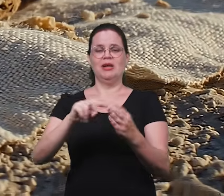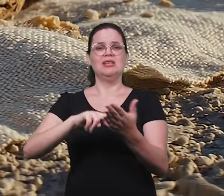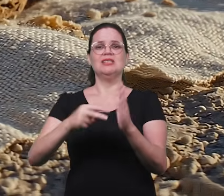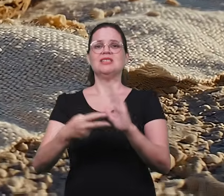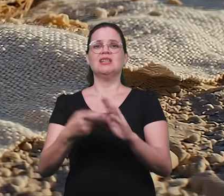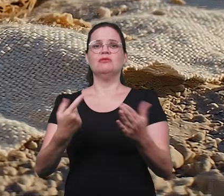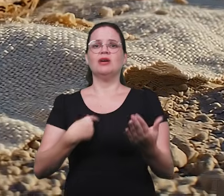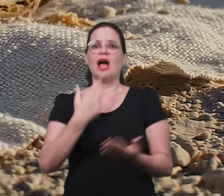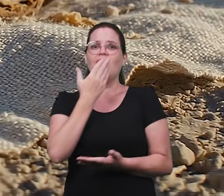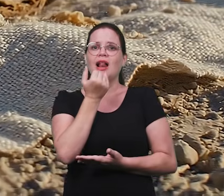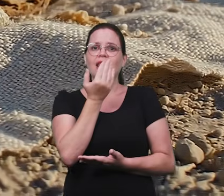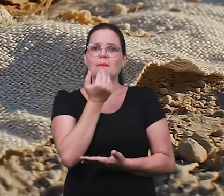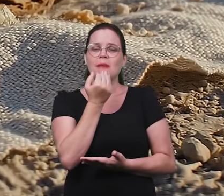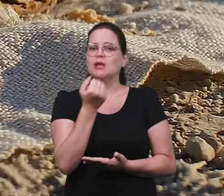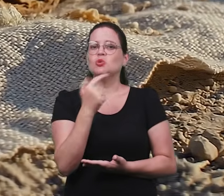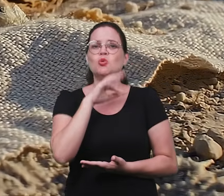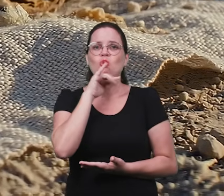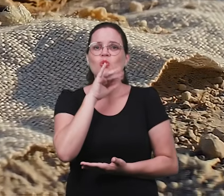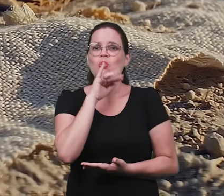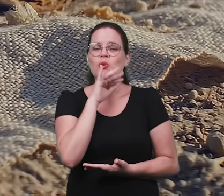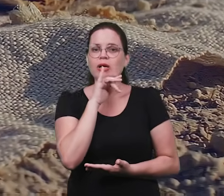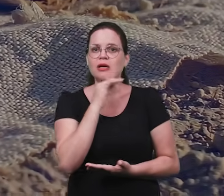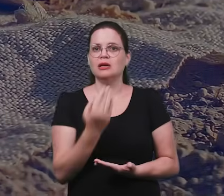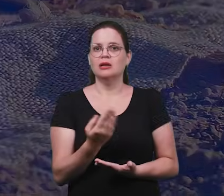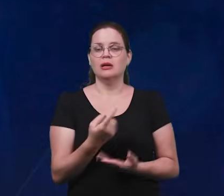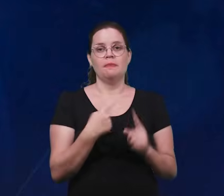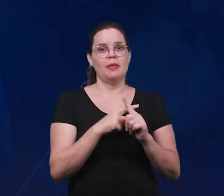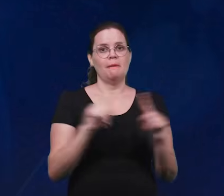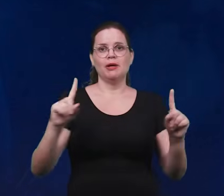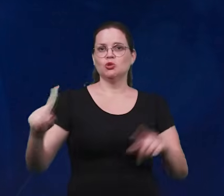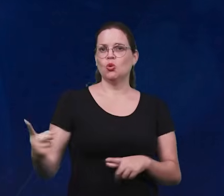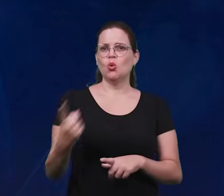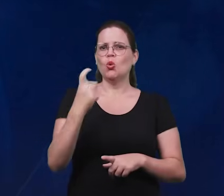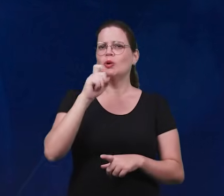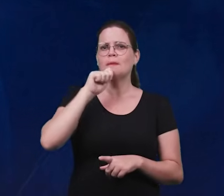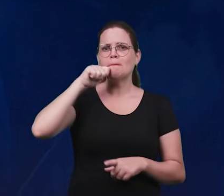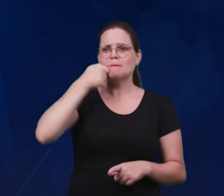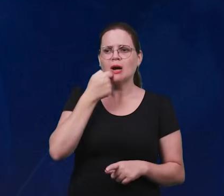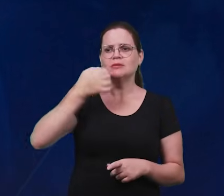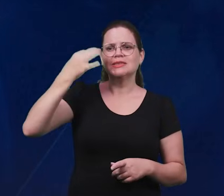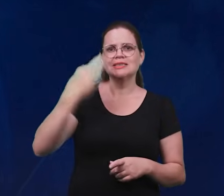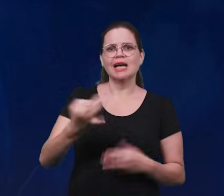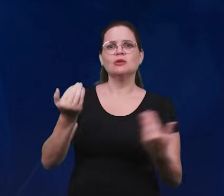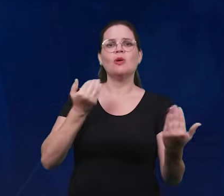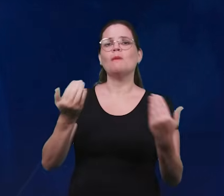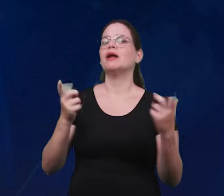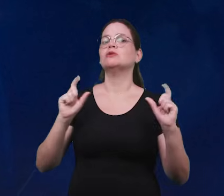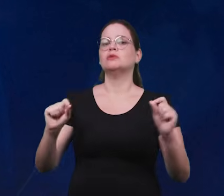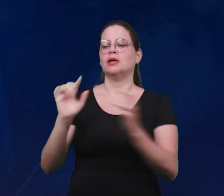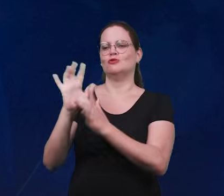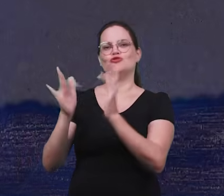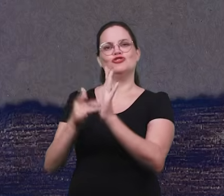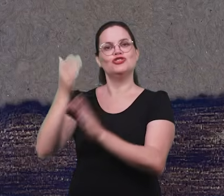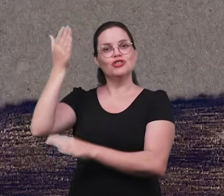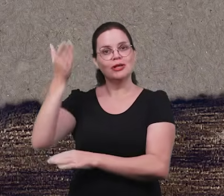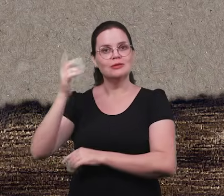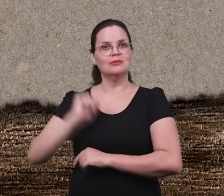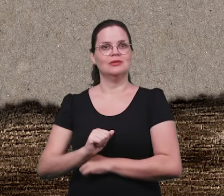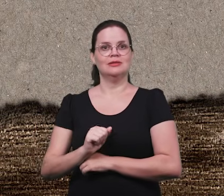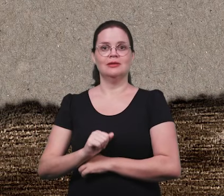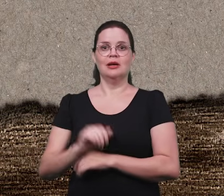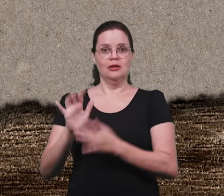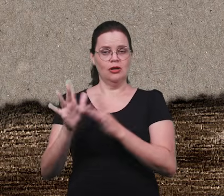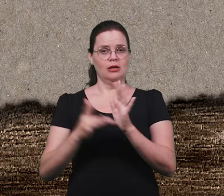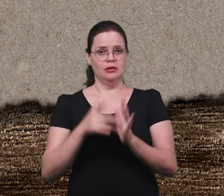alimento que dá vida, o alimento que só Jesus Cristo pode dar, porque foi Ele quem disse: eu sou